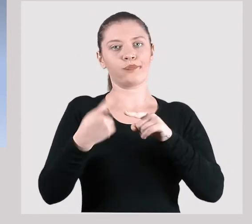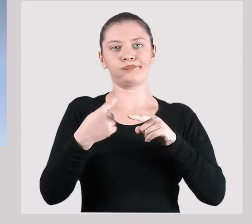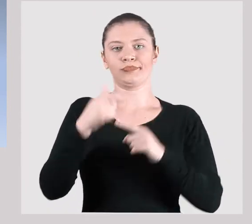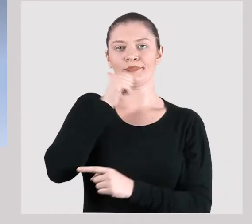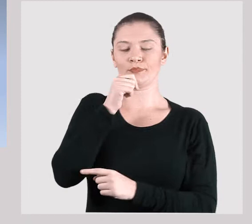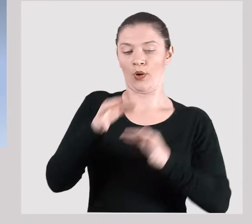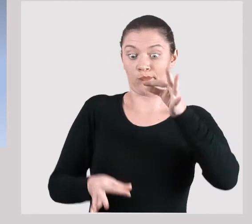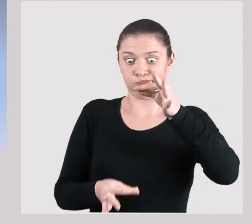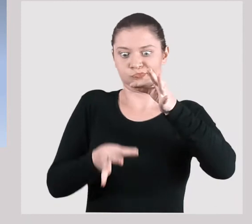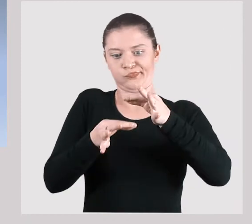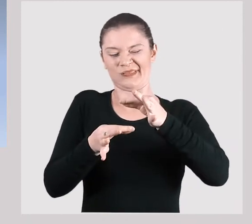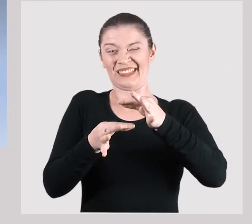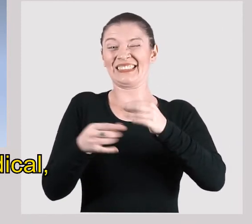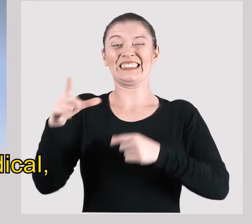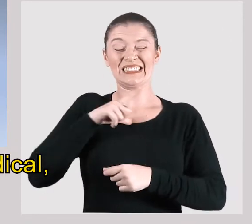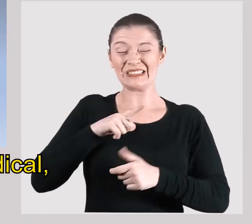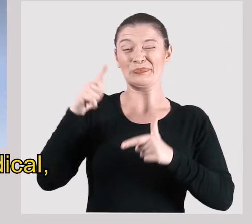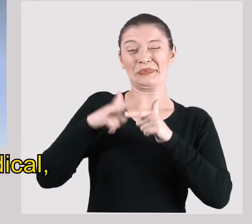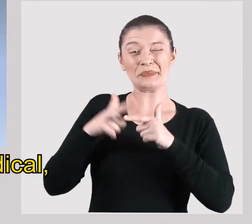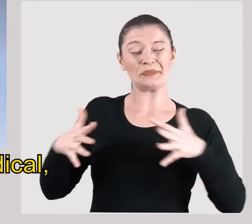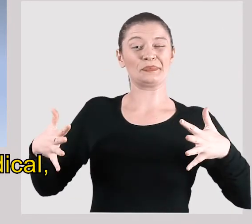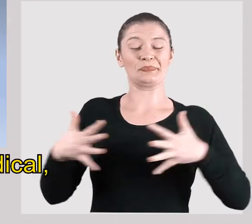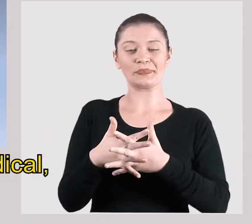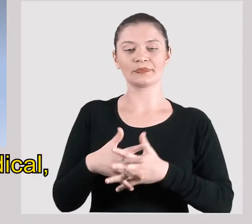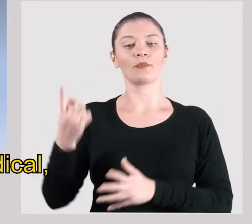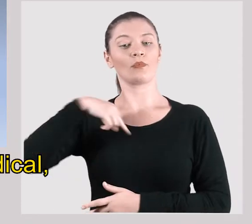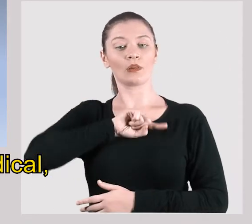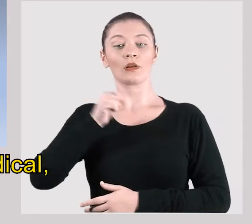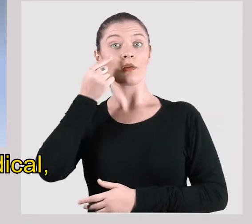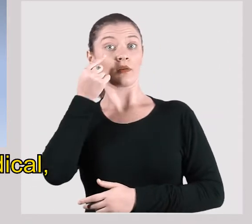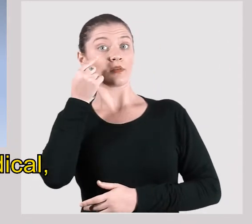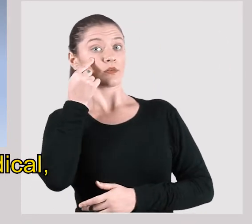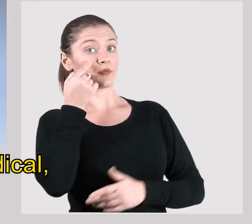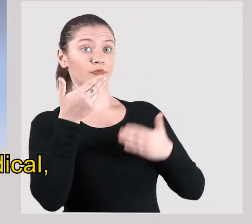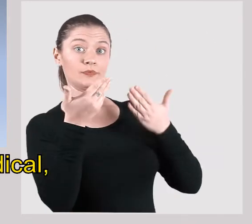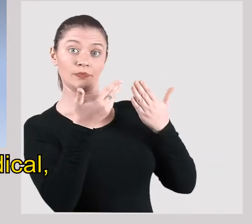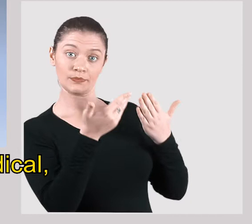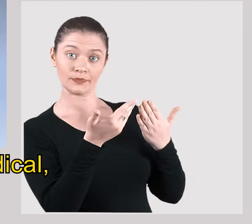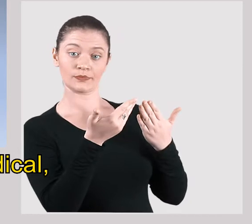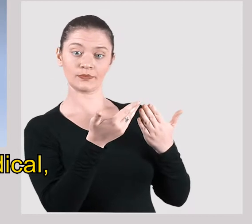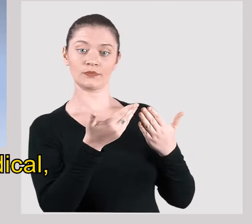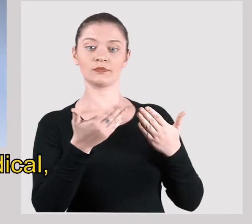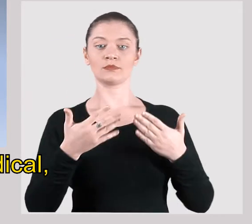fecha, dá muitas complicações. Aqui a gente vê, então, a mastectomia radical,